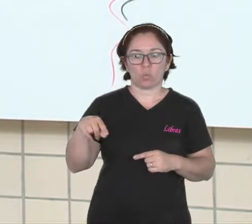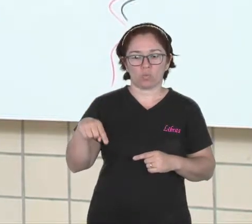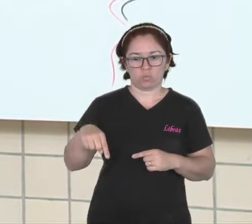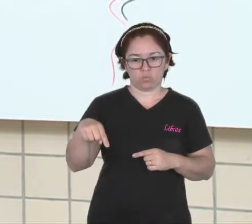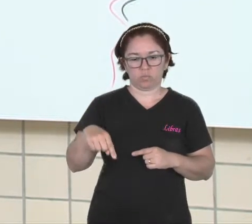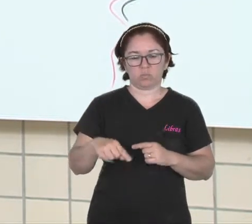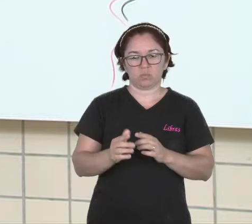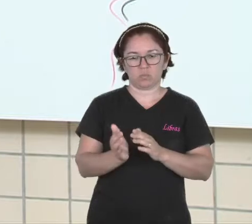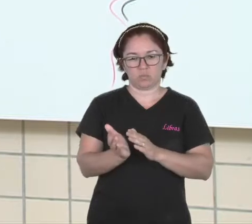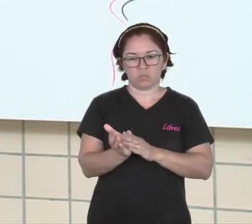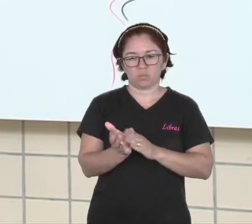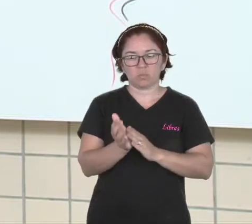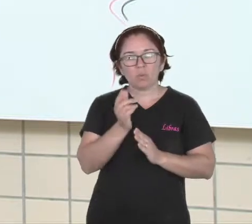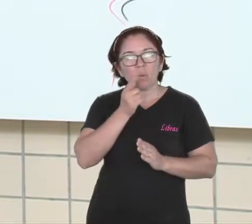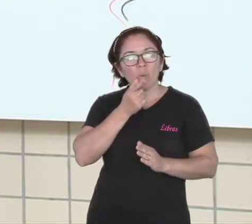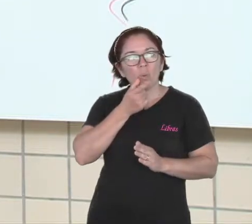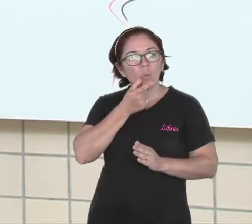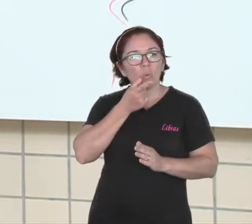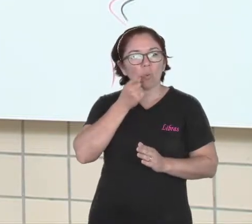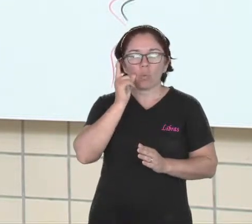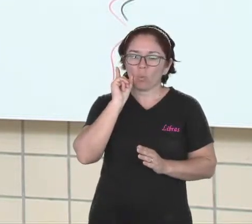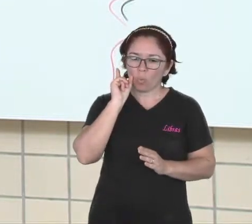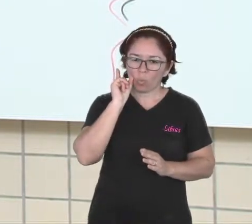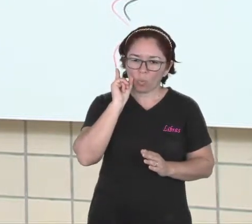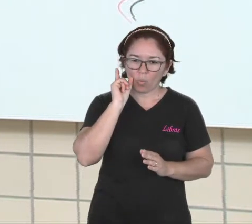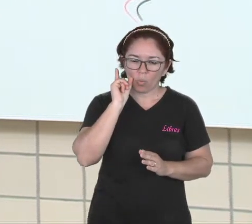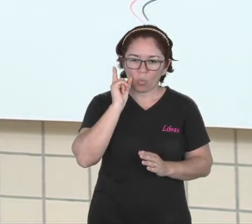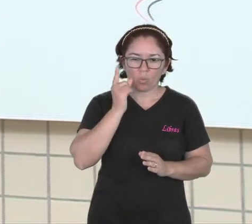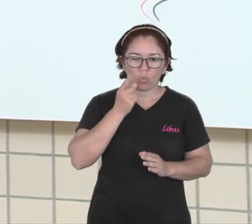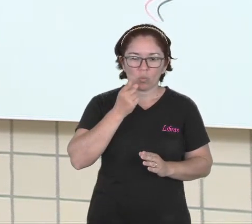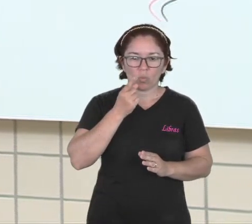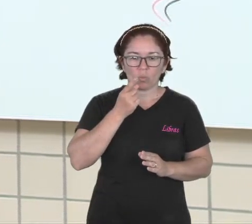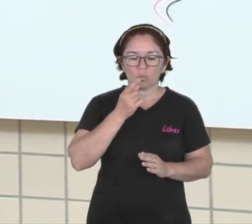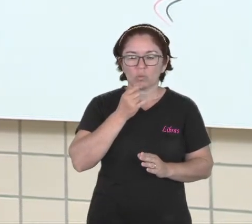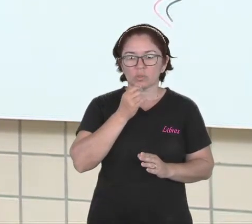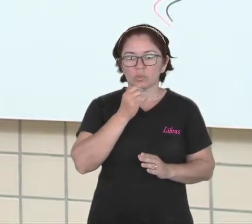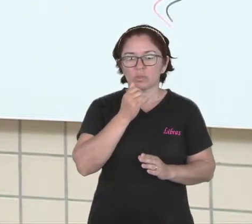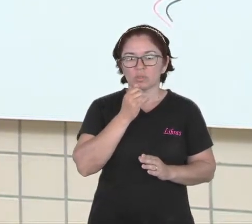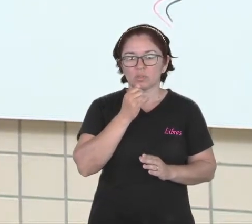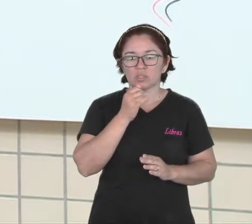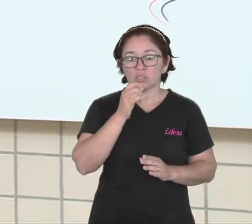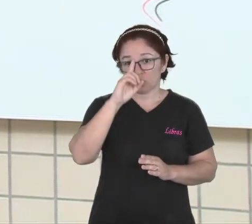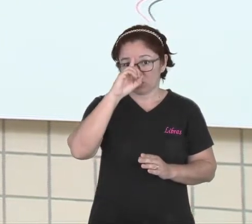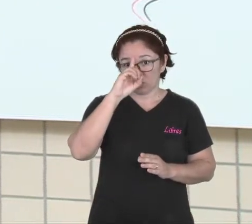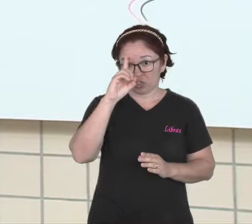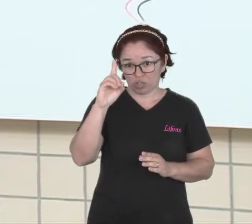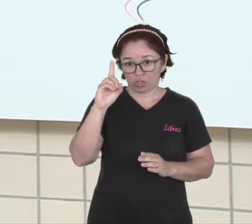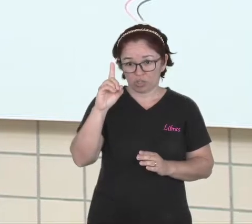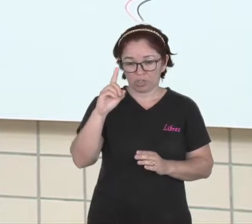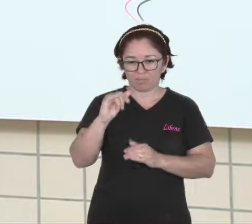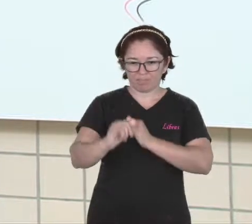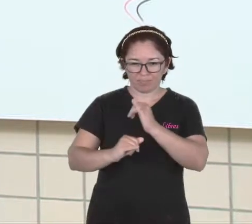Ela foi retirada ontem, a 23/11, não, desculpa, dia 29/11.